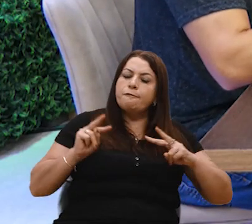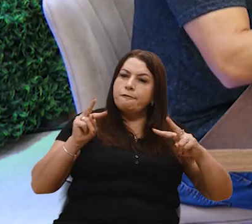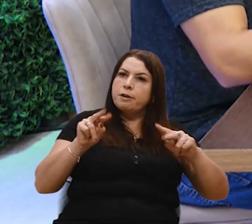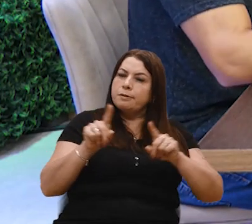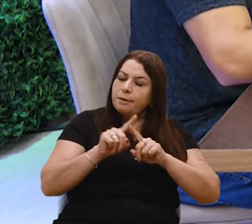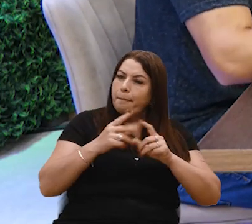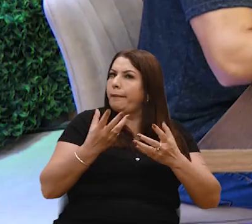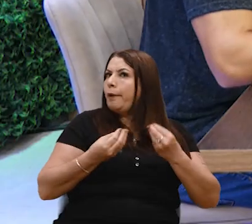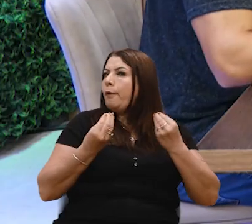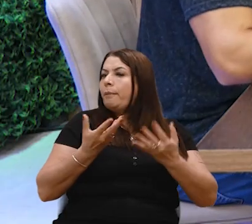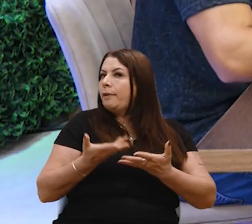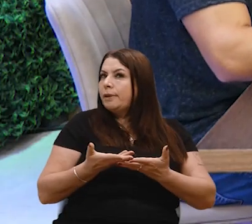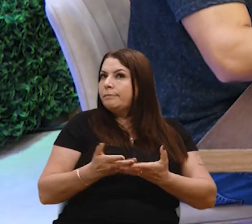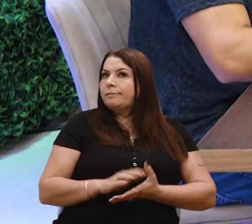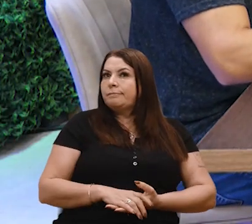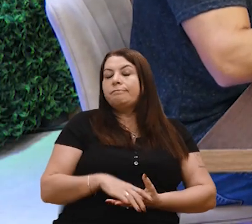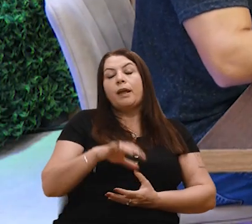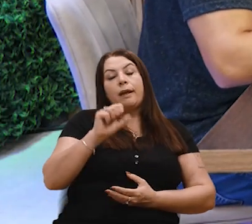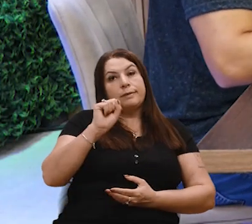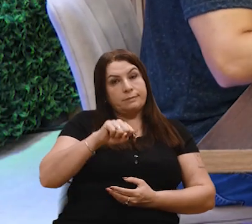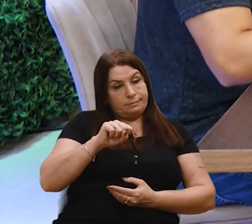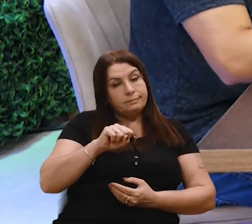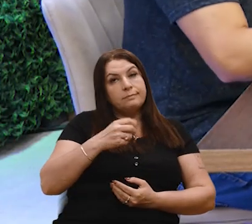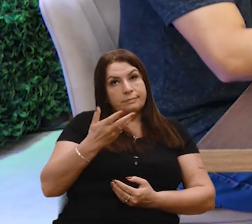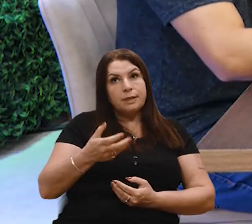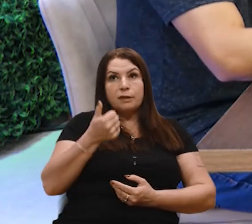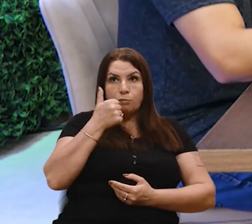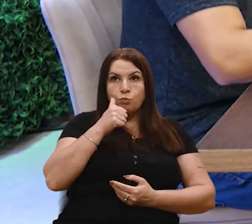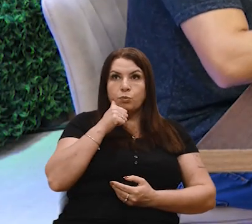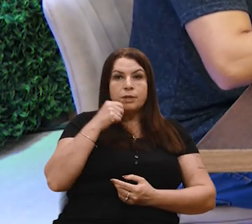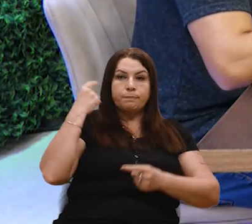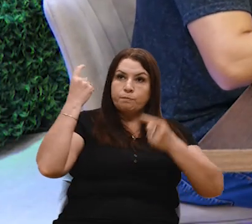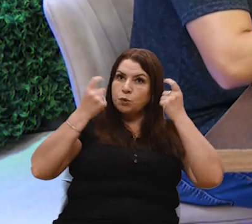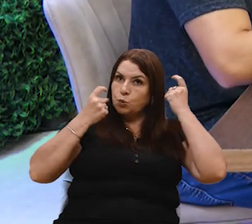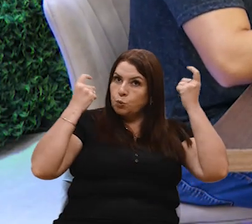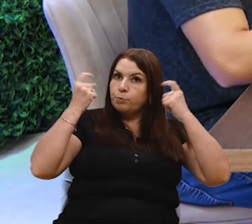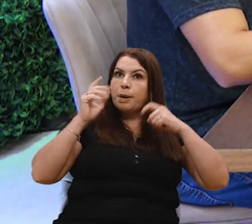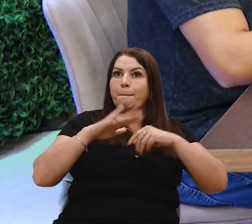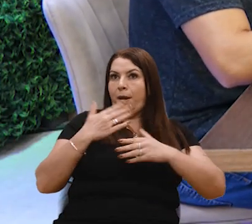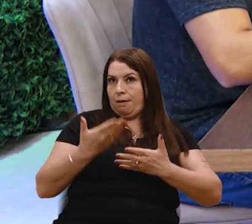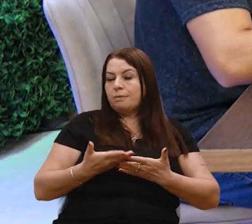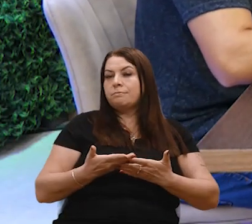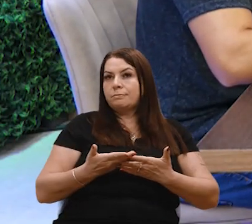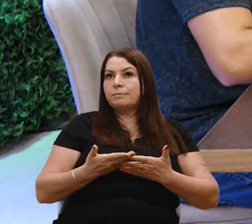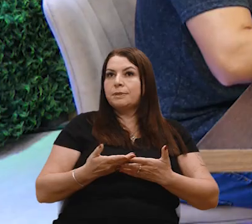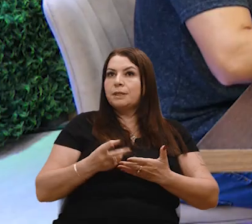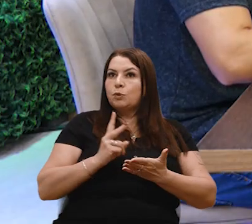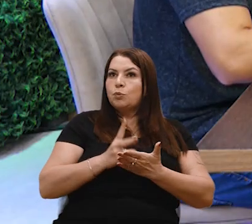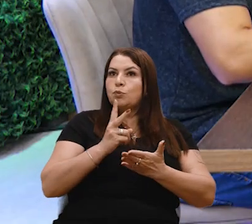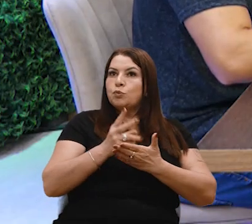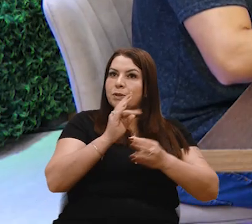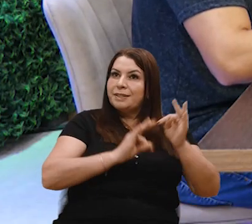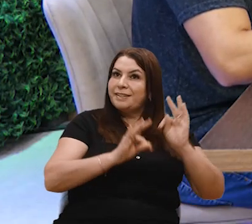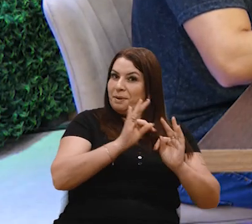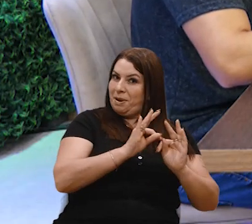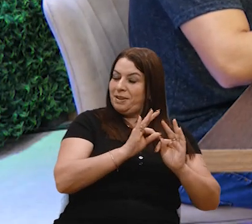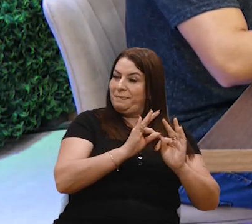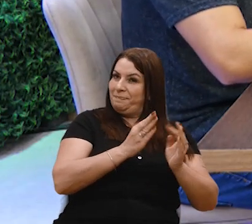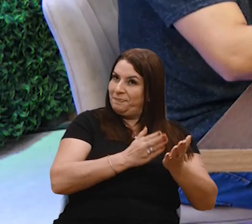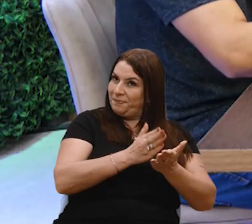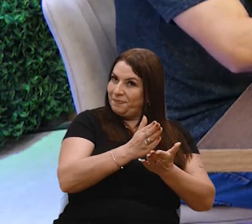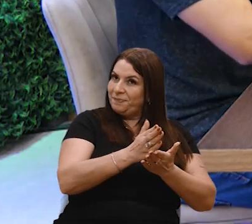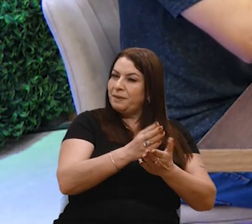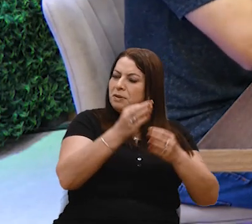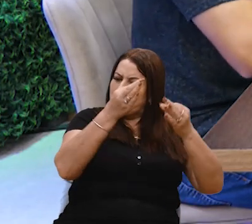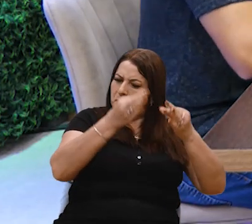consultório, tu consegue enxergar isso também? Sim. A mulher, ela se preocupa muito mais e ela mantém o